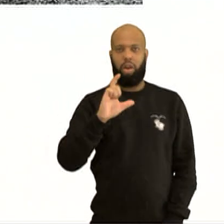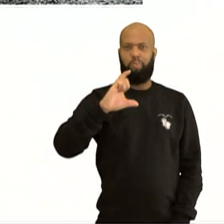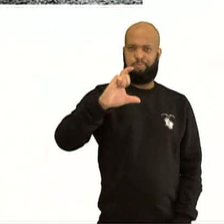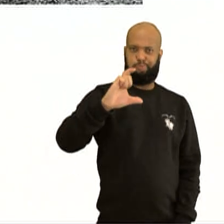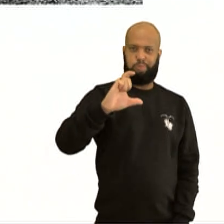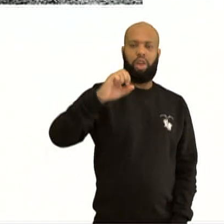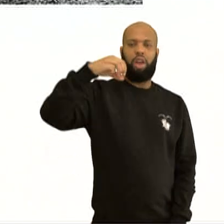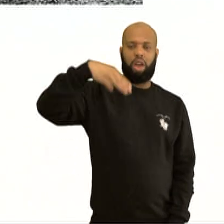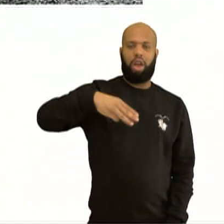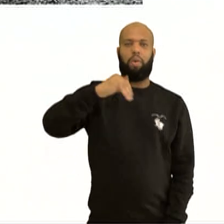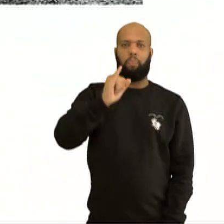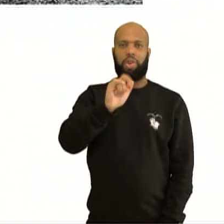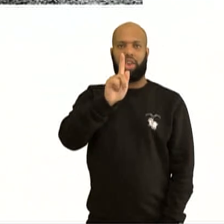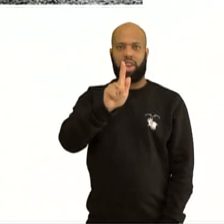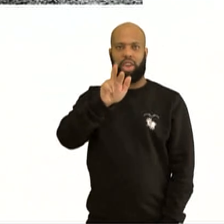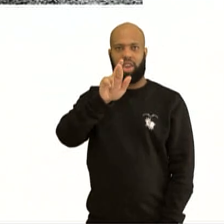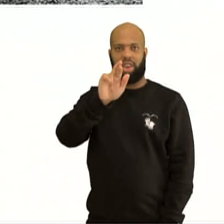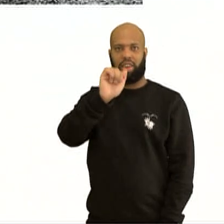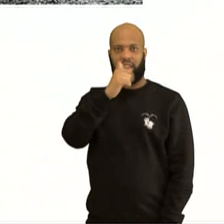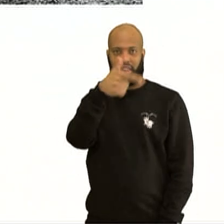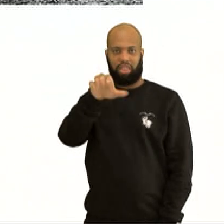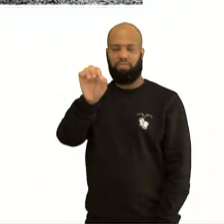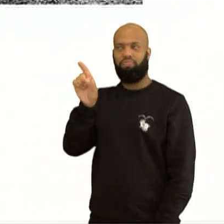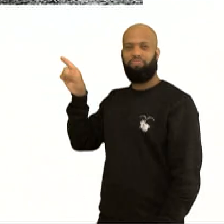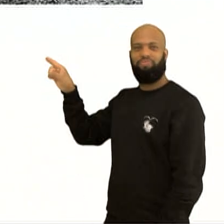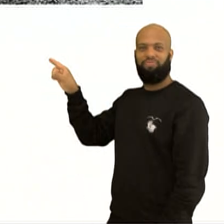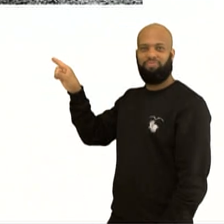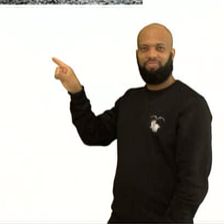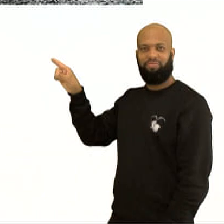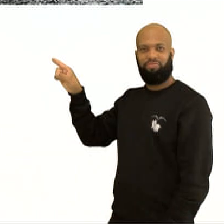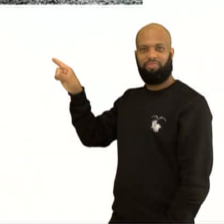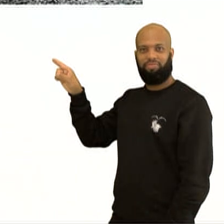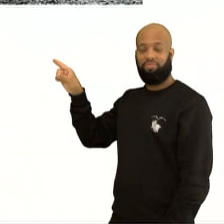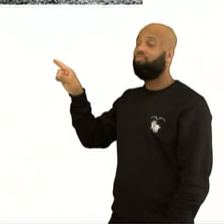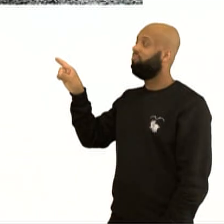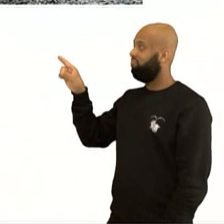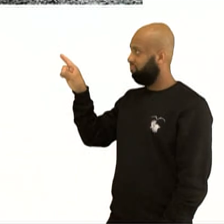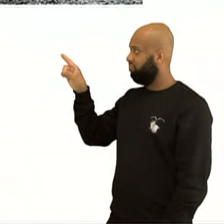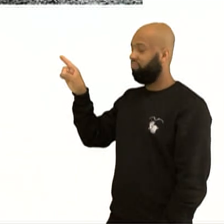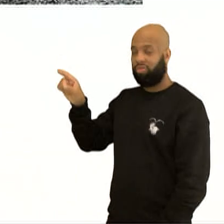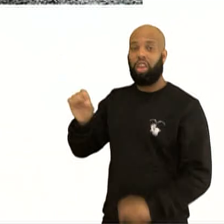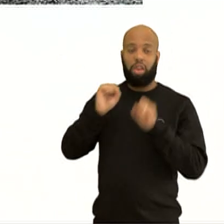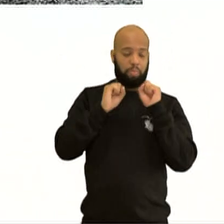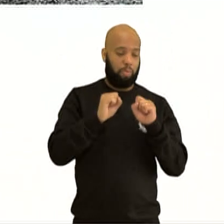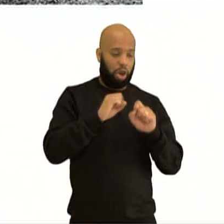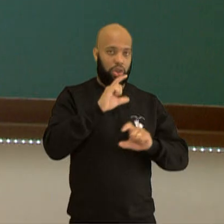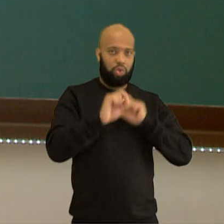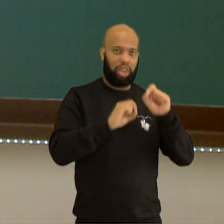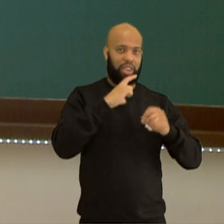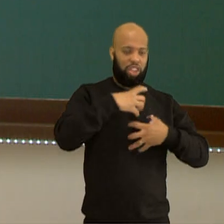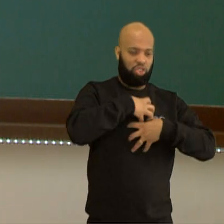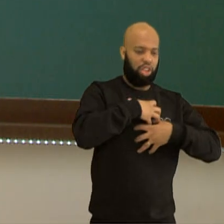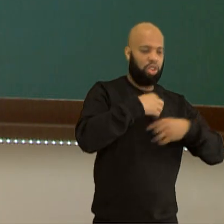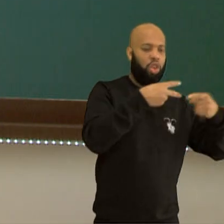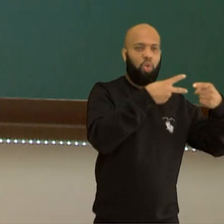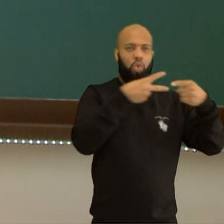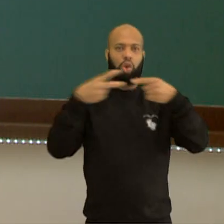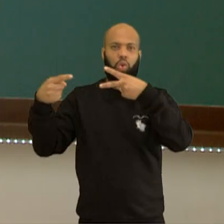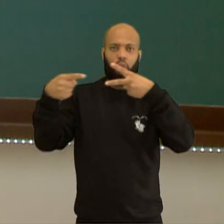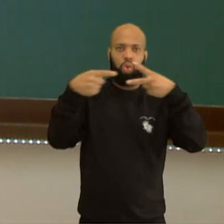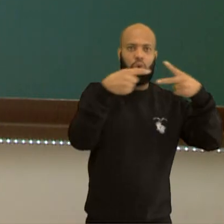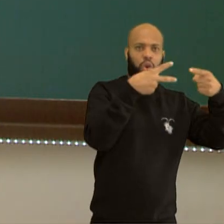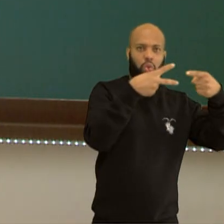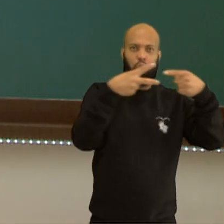migração. Apenas usar o termo migração. Posso considerar movimento migratório, fluxo migratório ou